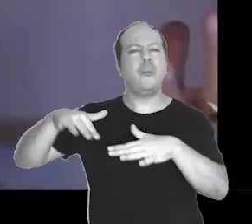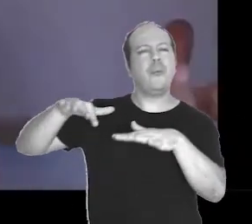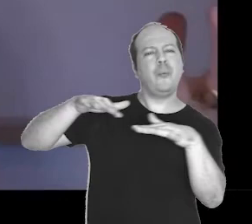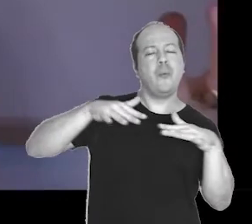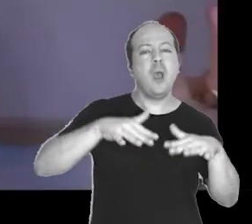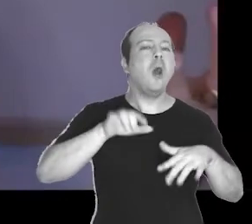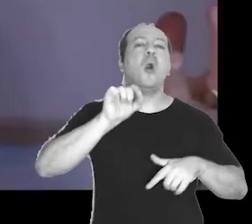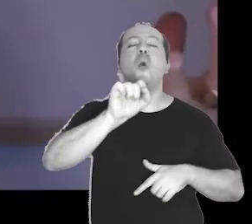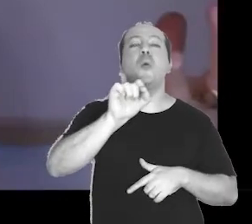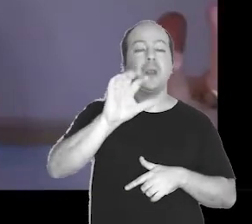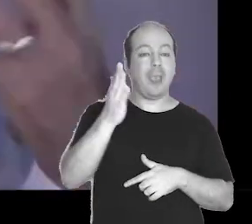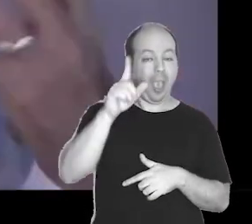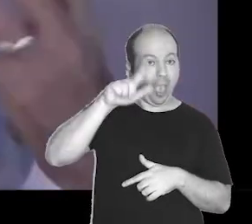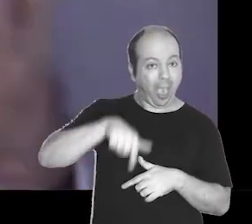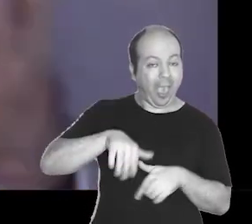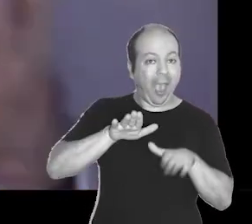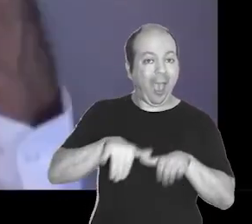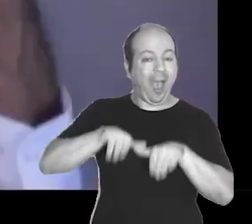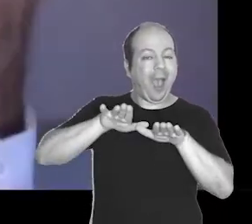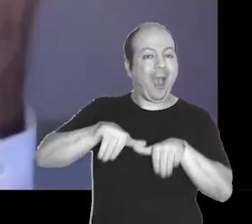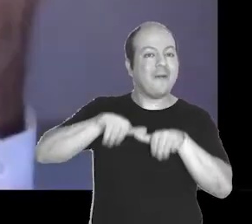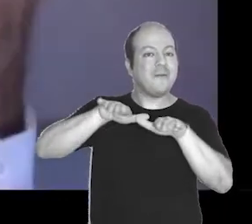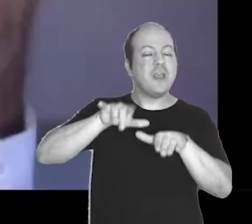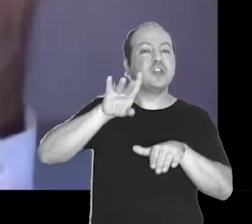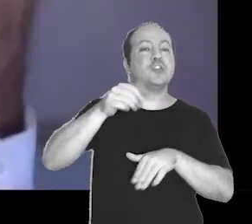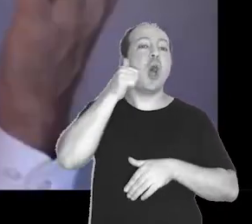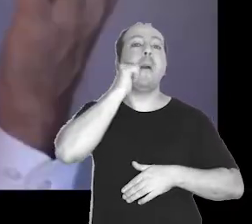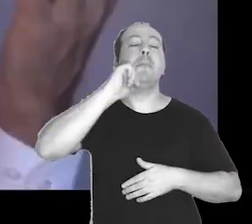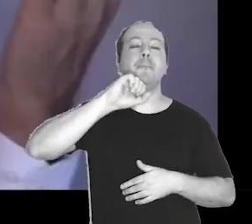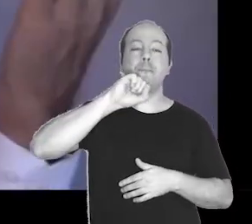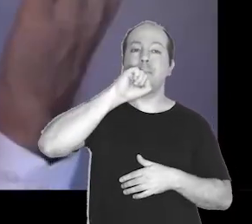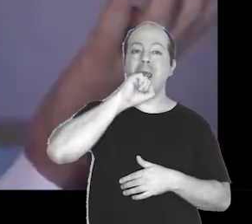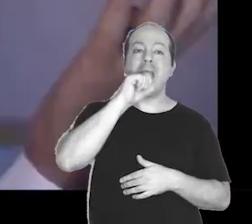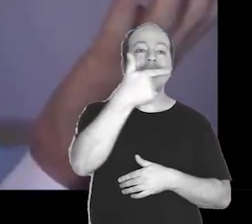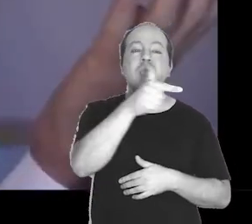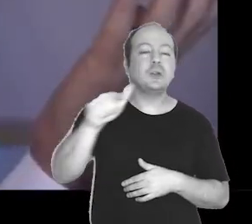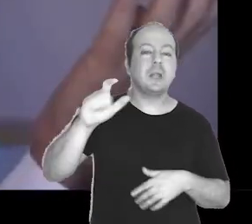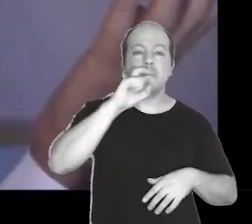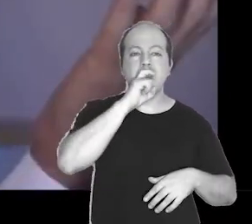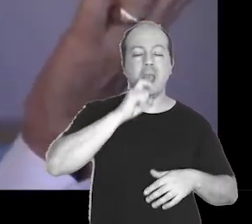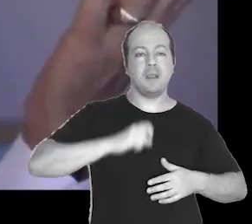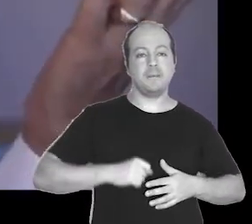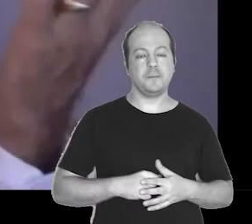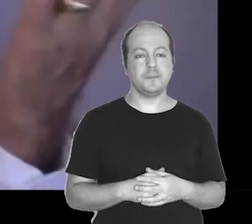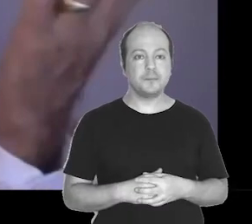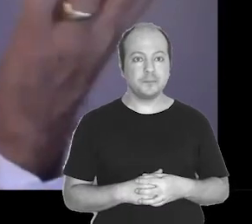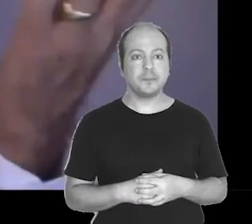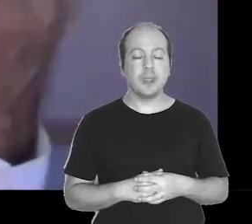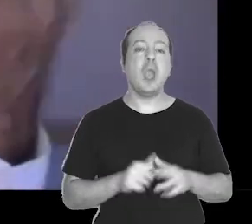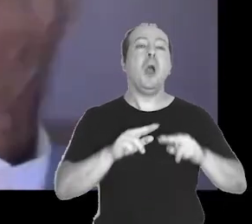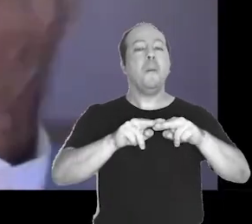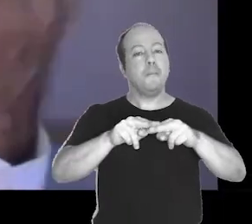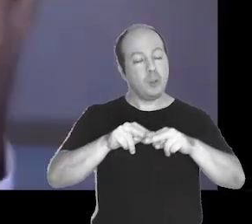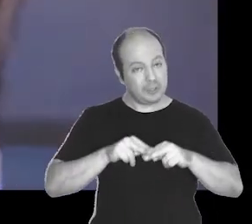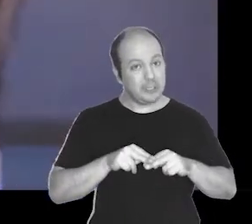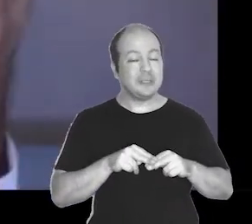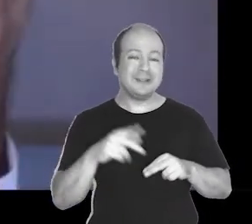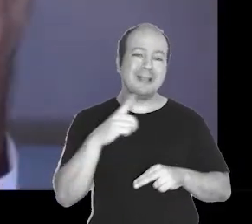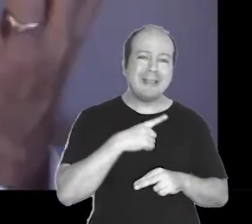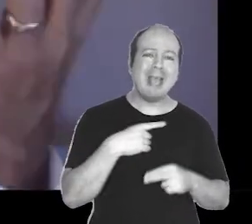seja, é uma ave que nasce apenas da mãe, sem pai, e que é,